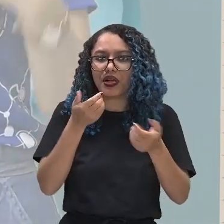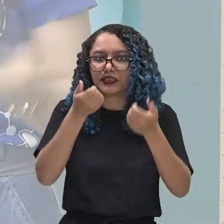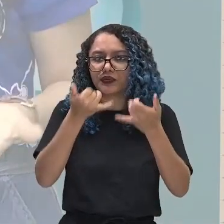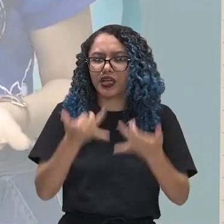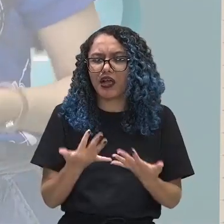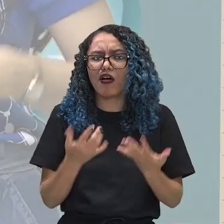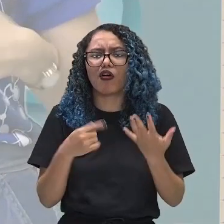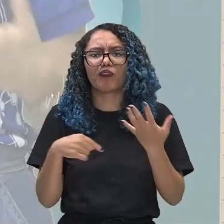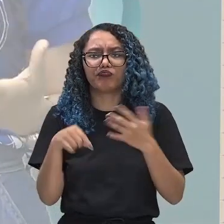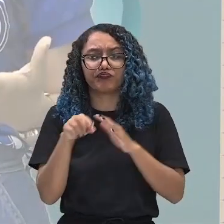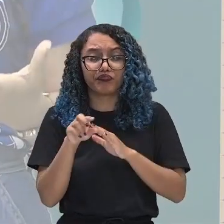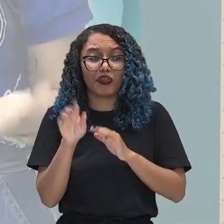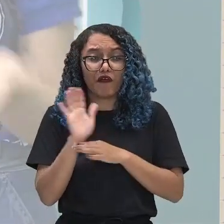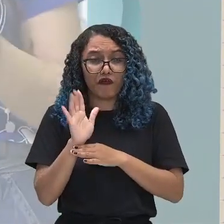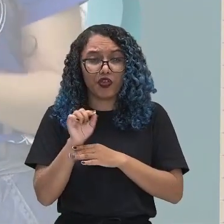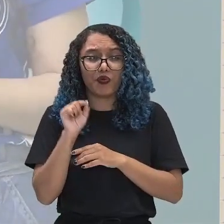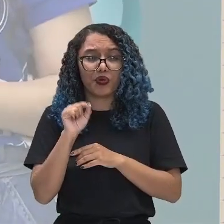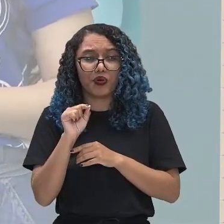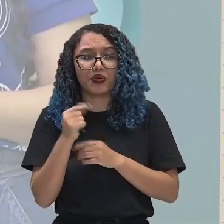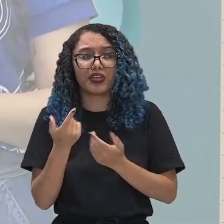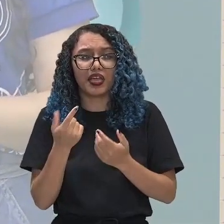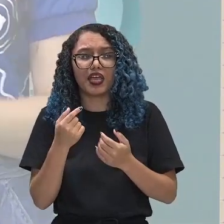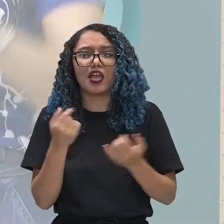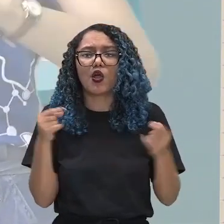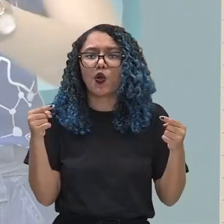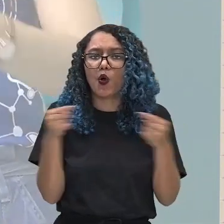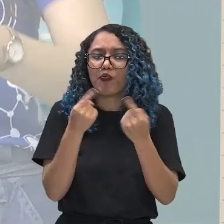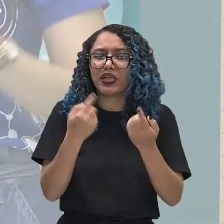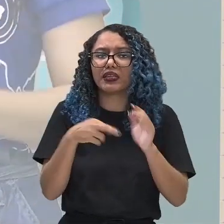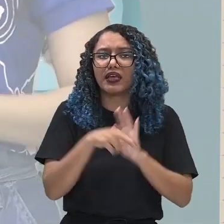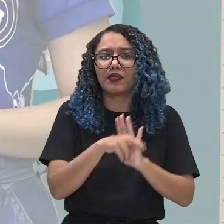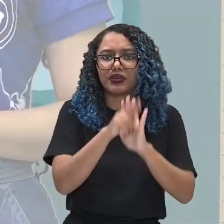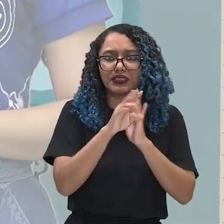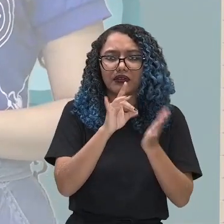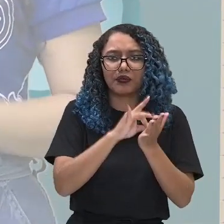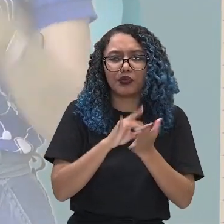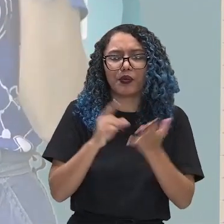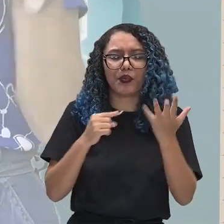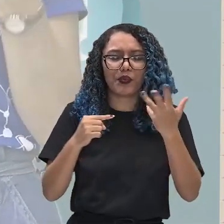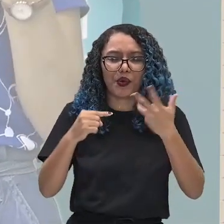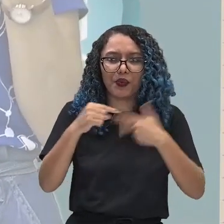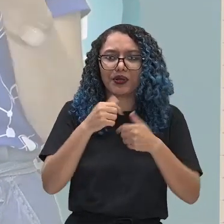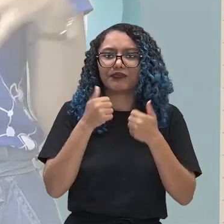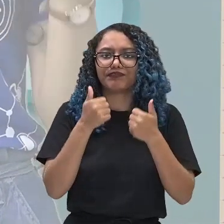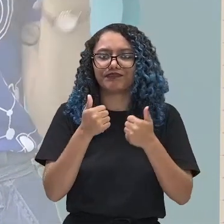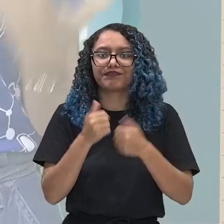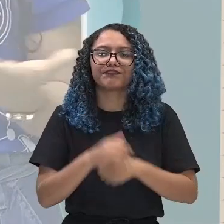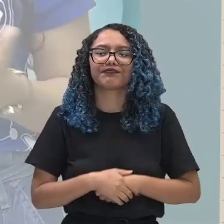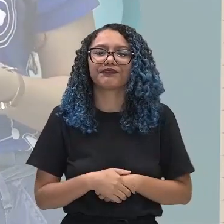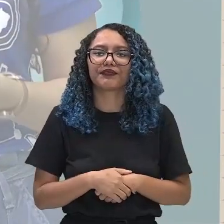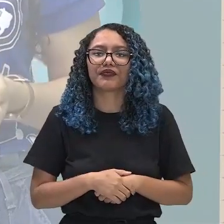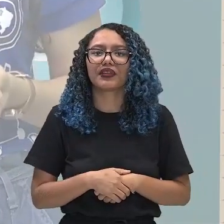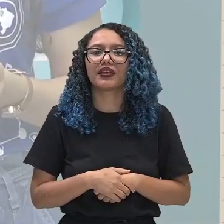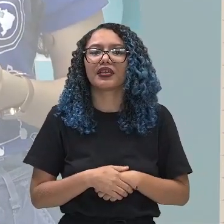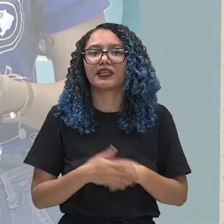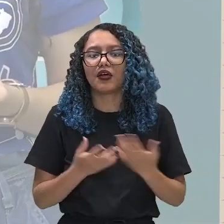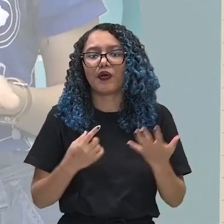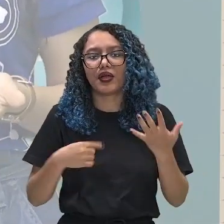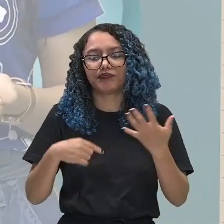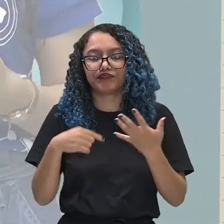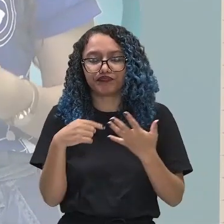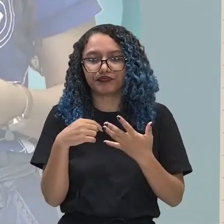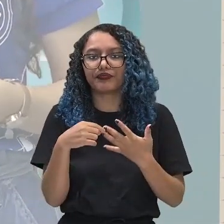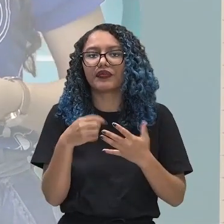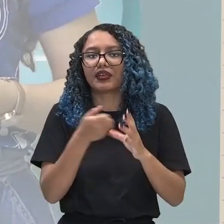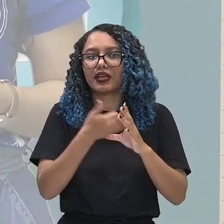essa representação cinematográfica pode representar a nossa realidade por causa disso, disso, disso. Tá bom? Então, essas são as características